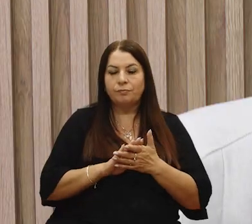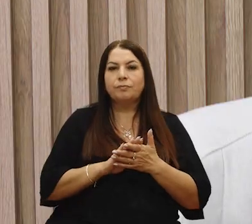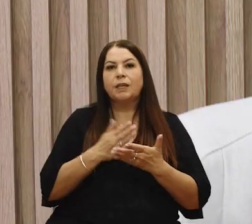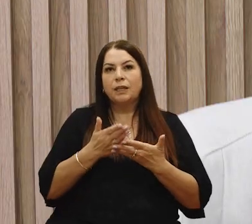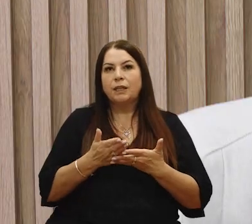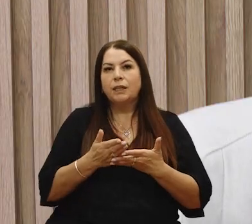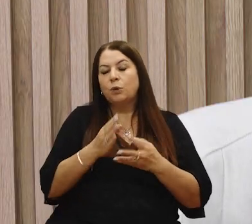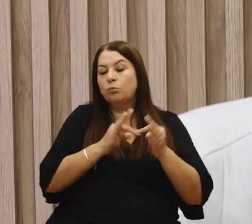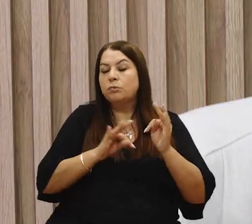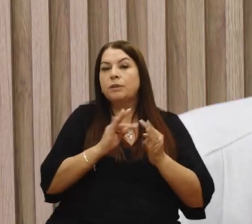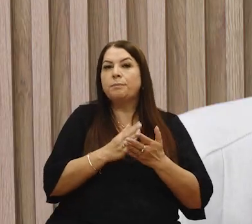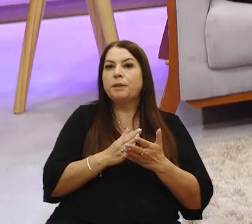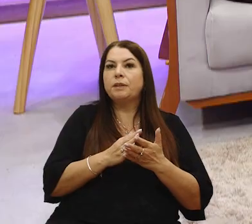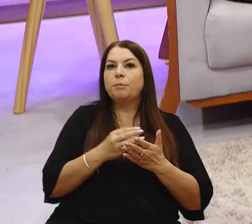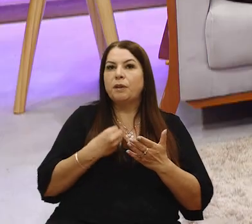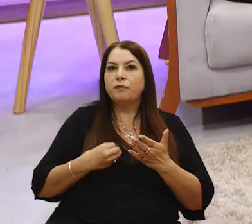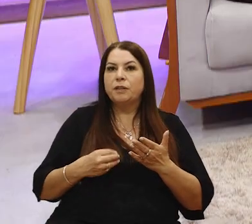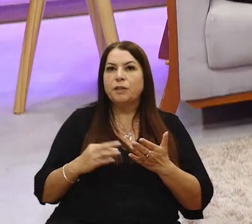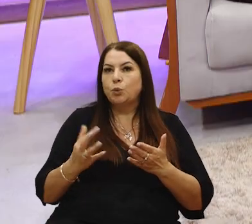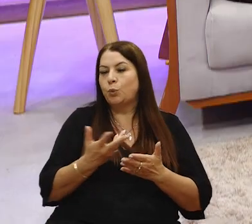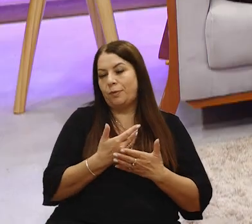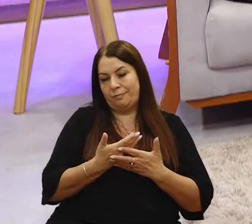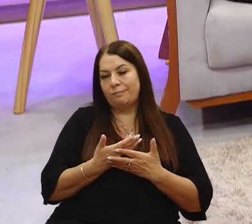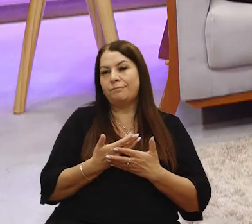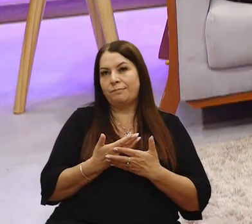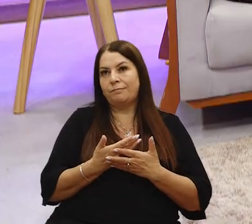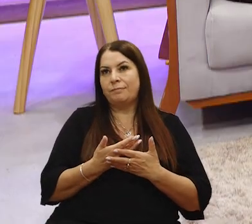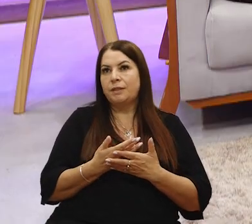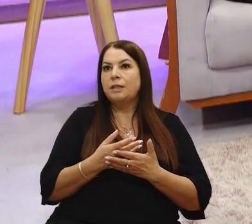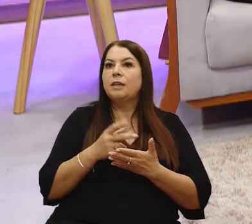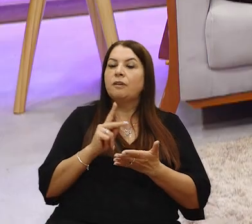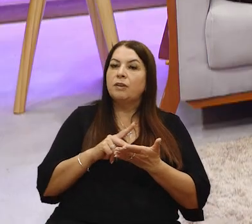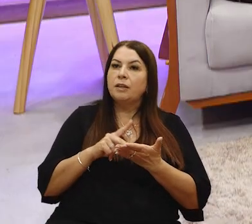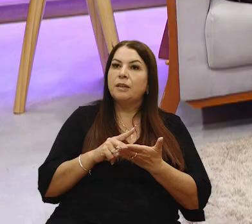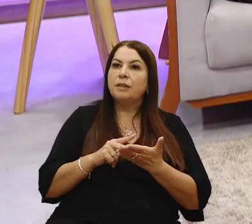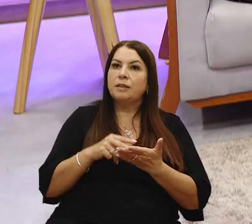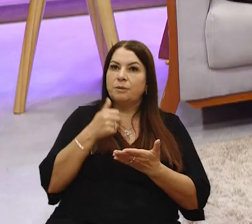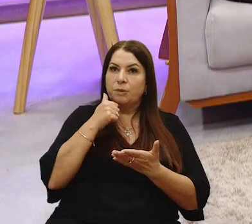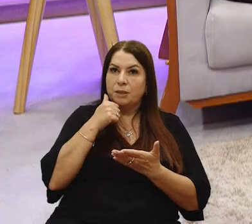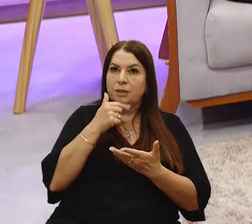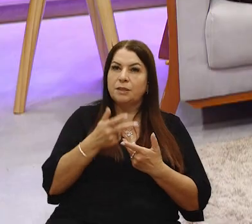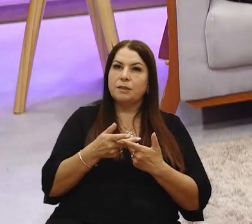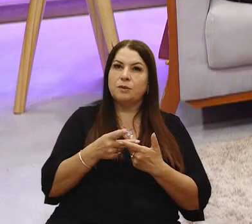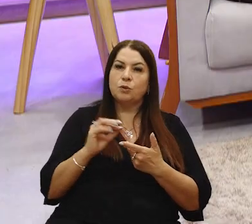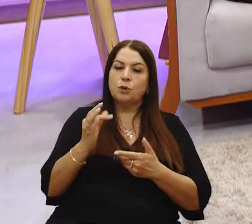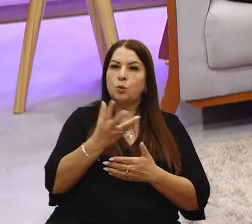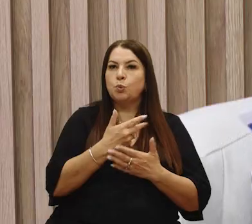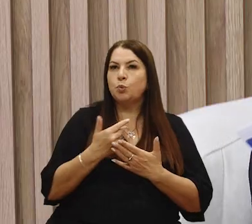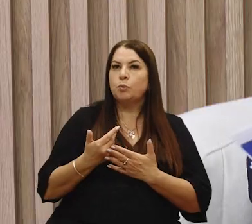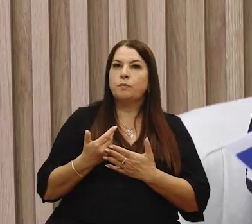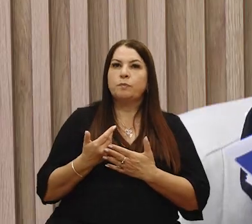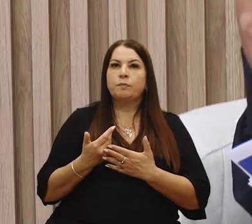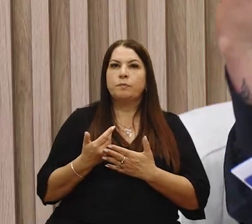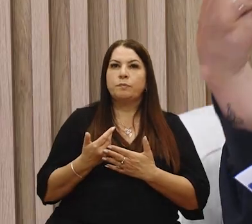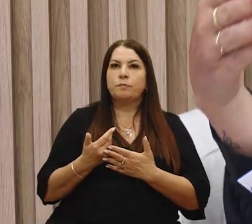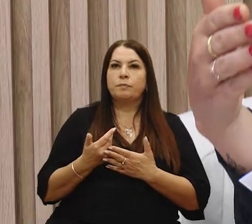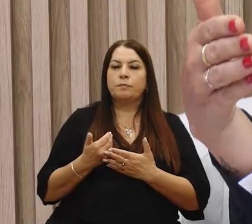foge. passar pelo tratamento. É um tratamento para a vida toda. Verdade, como a gente tá falando aqui, meninas, a gente